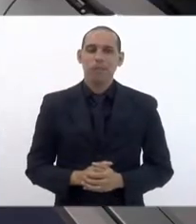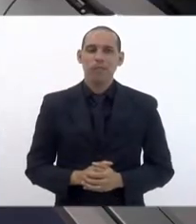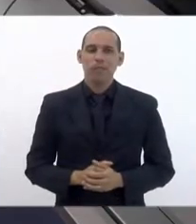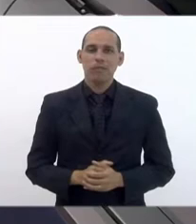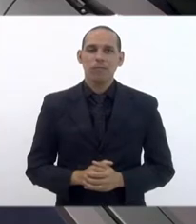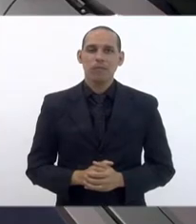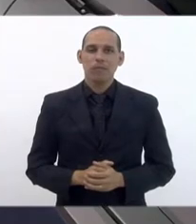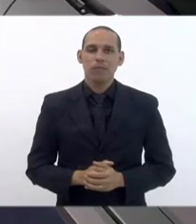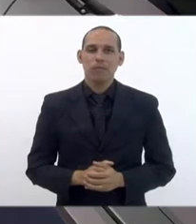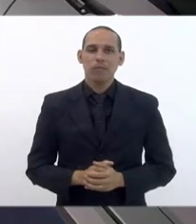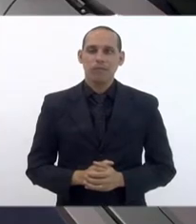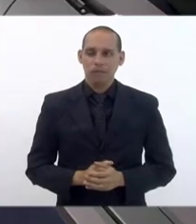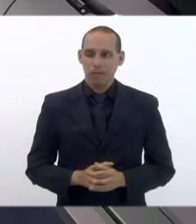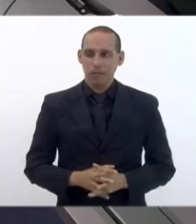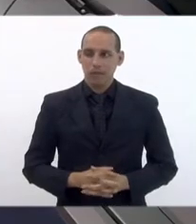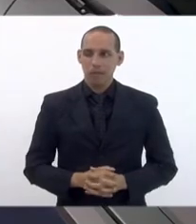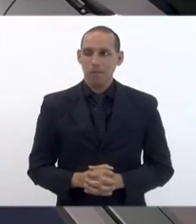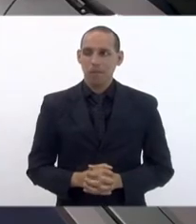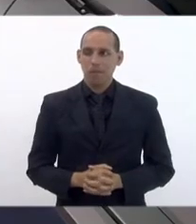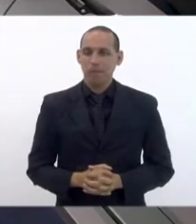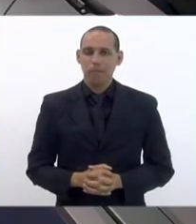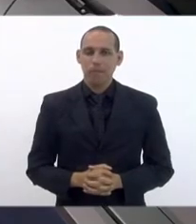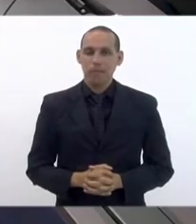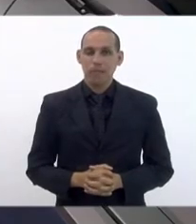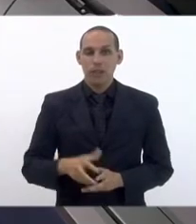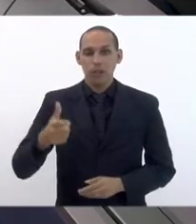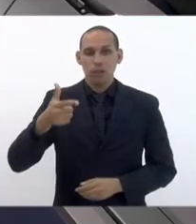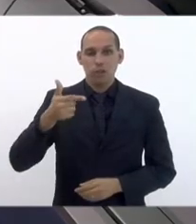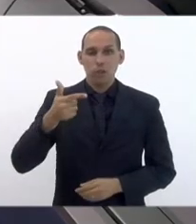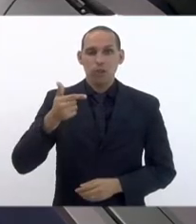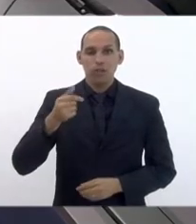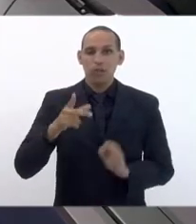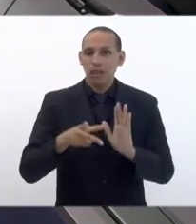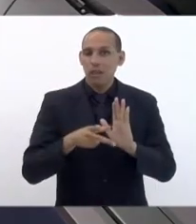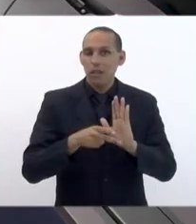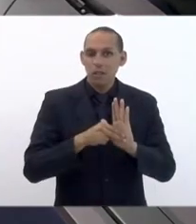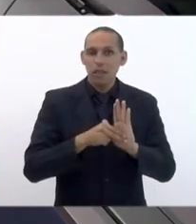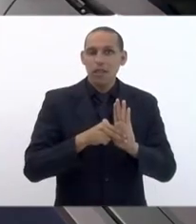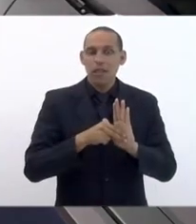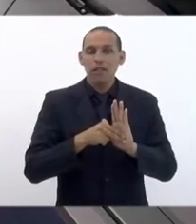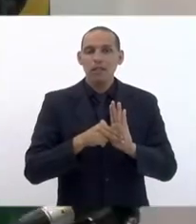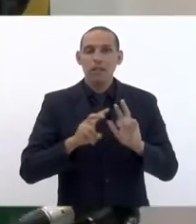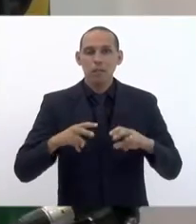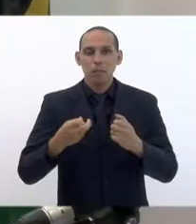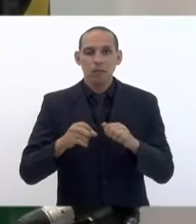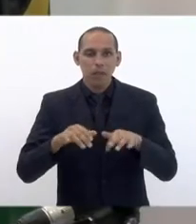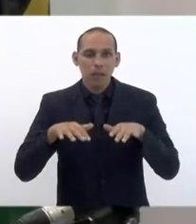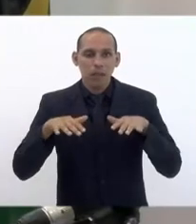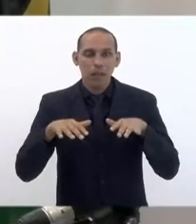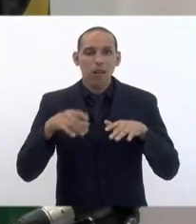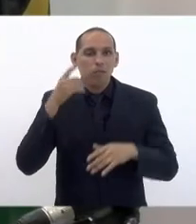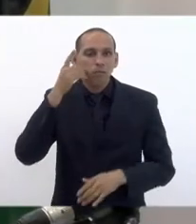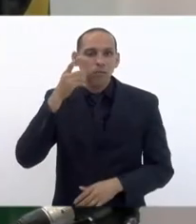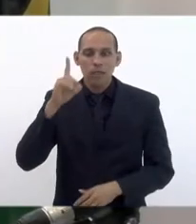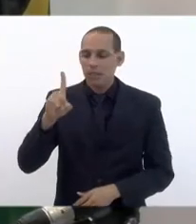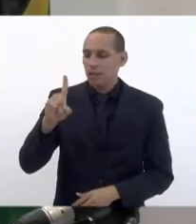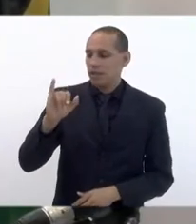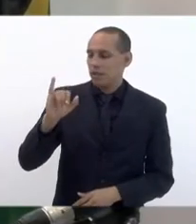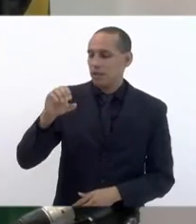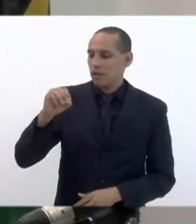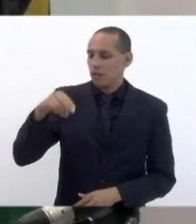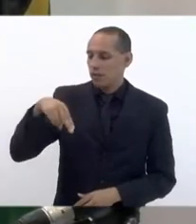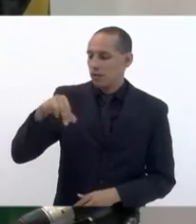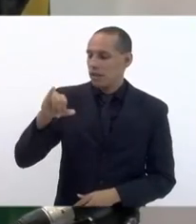Tem que ficar claro. Mas eu acho que está. 12. Emenda de plenário ao projeto de lei 3275/2014, autoria do deputado Dionísio Lins. O parecer